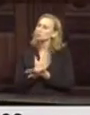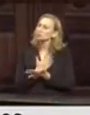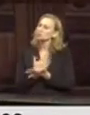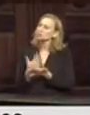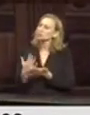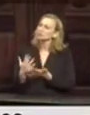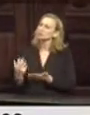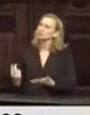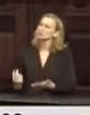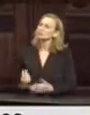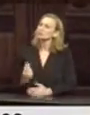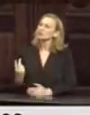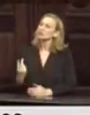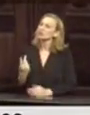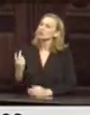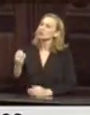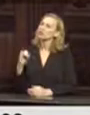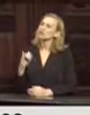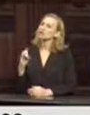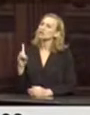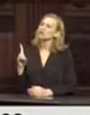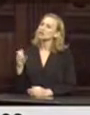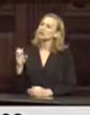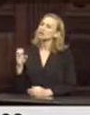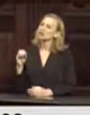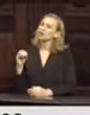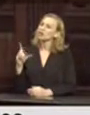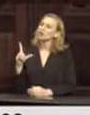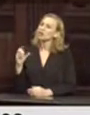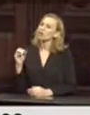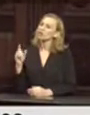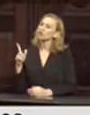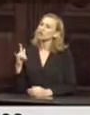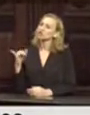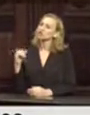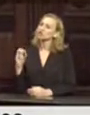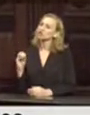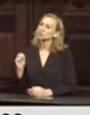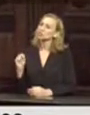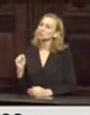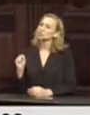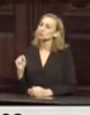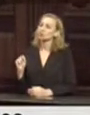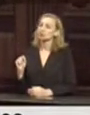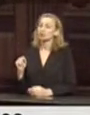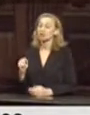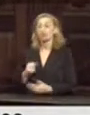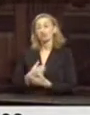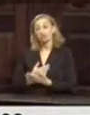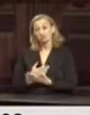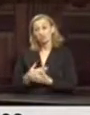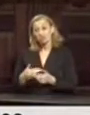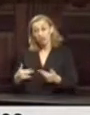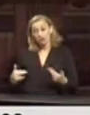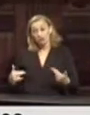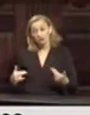ideológicos que muitas vezes alguns parlamentares